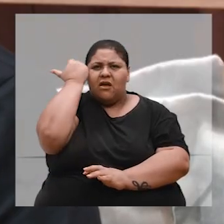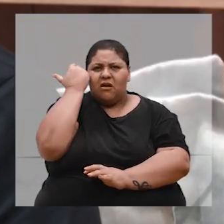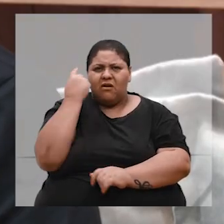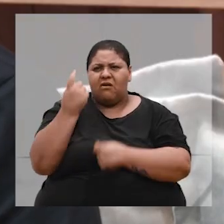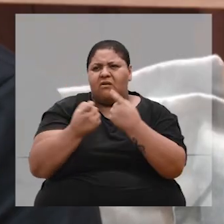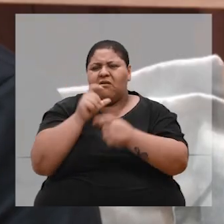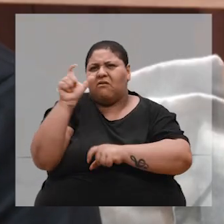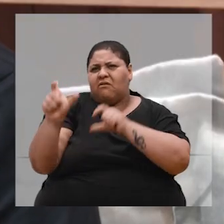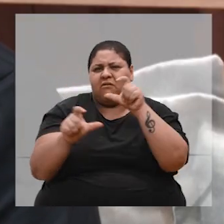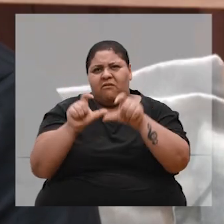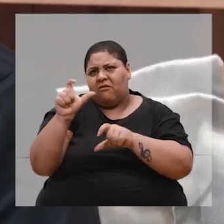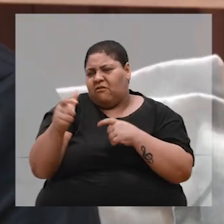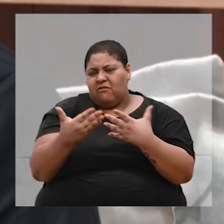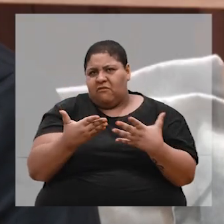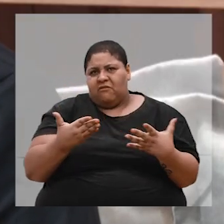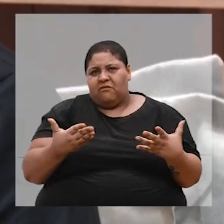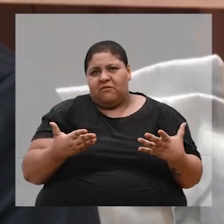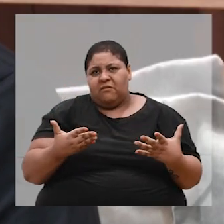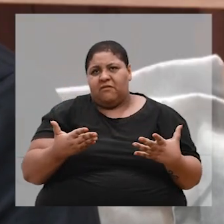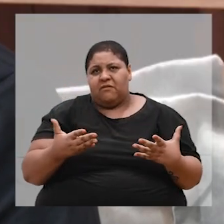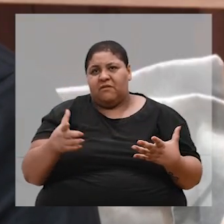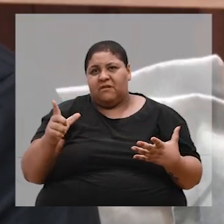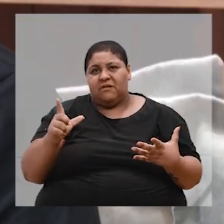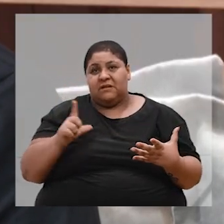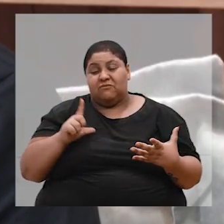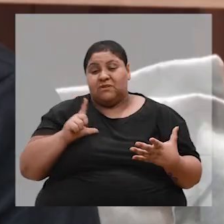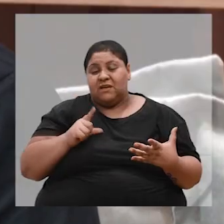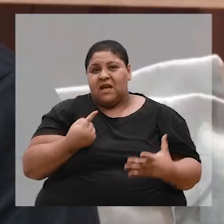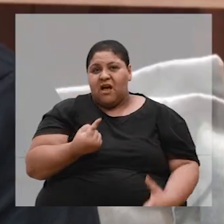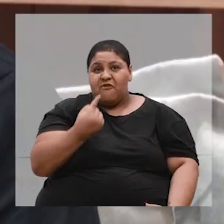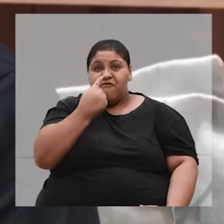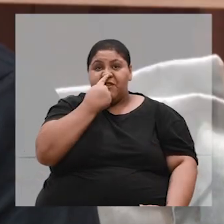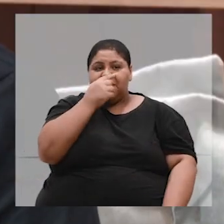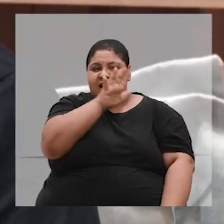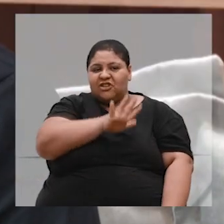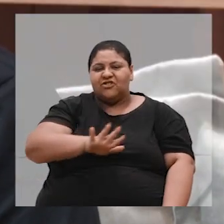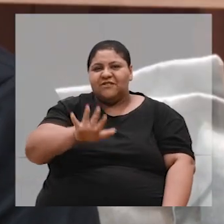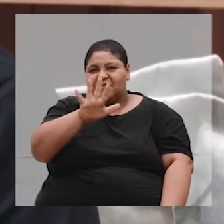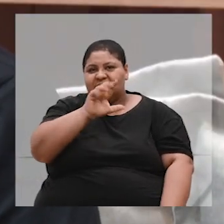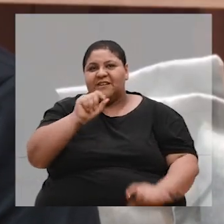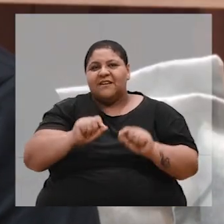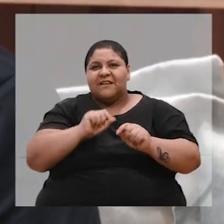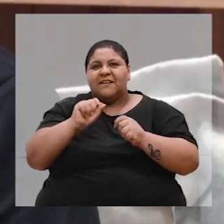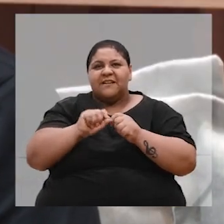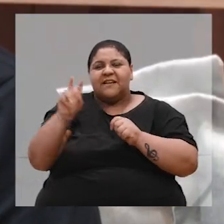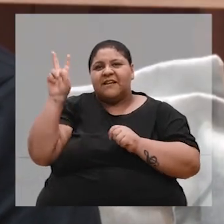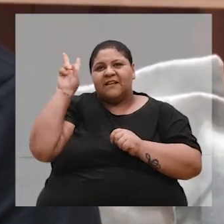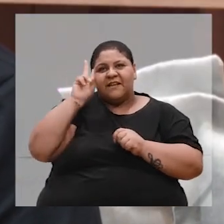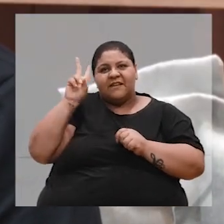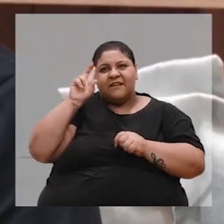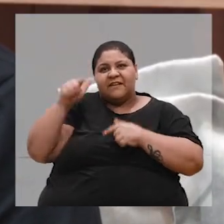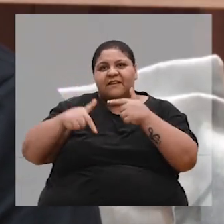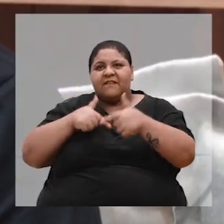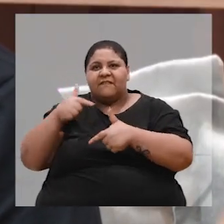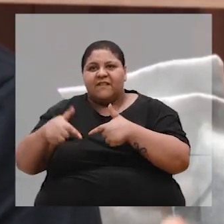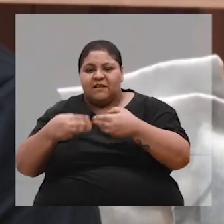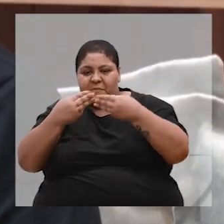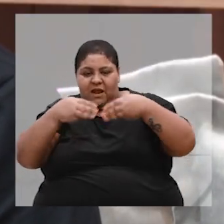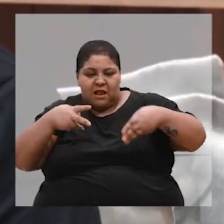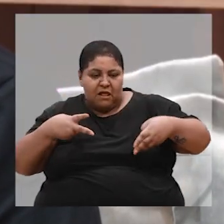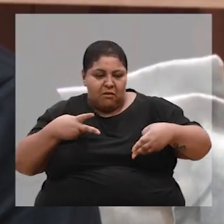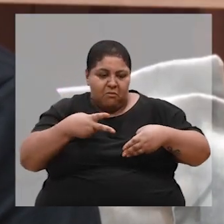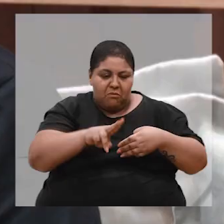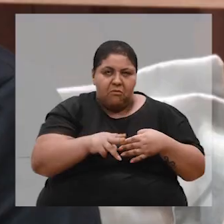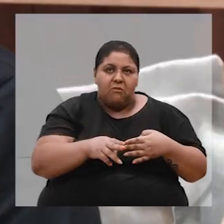normal, assim, que algumas pessoas não tenham tanta afinidade com essa área, né? Então, quem faz história muitas vezes vai trabalhar no